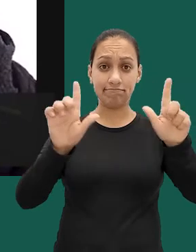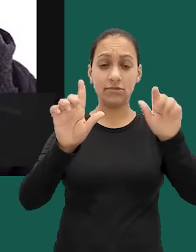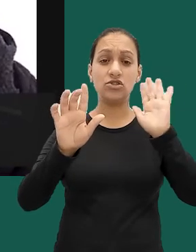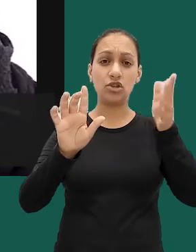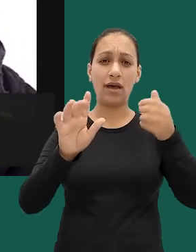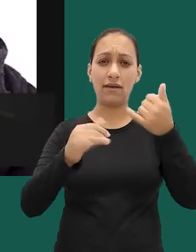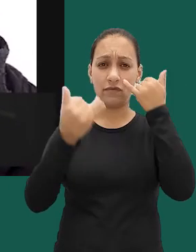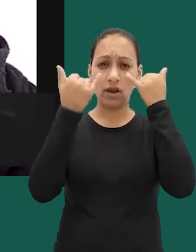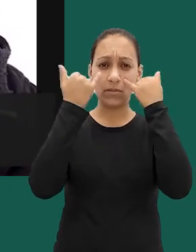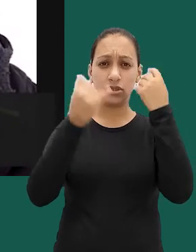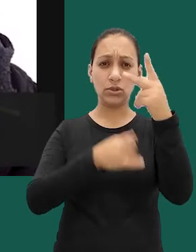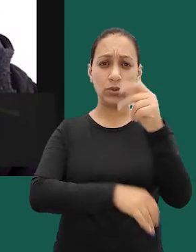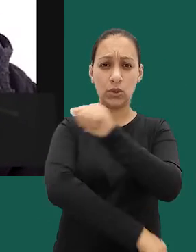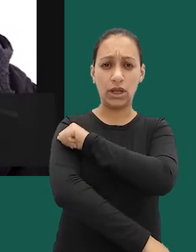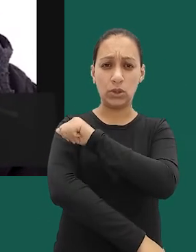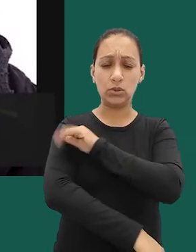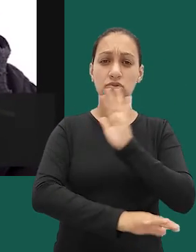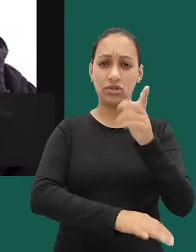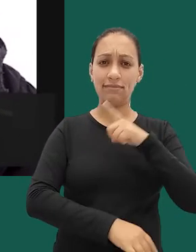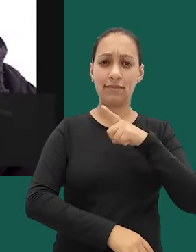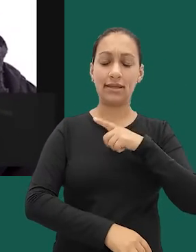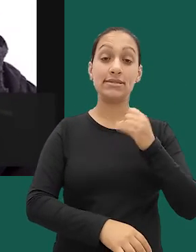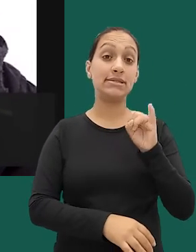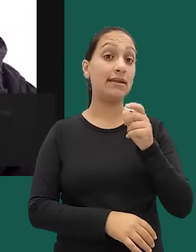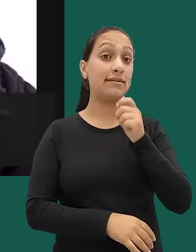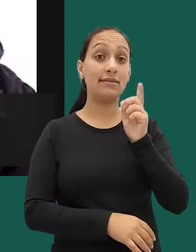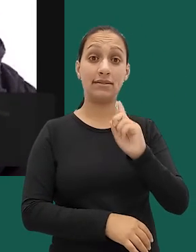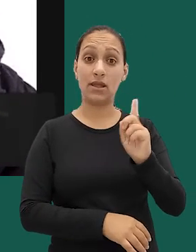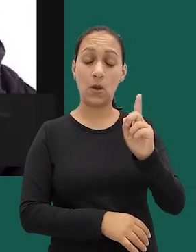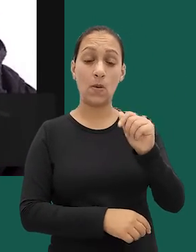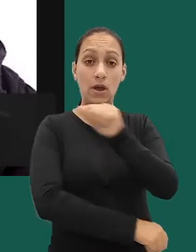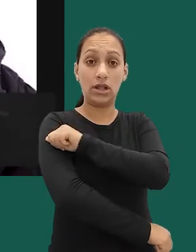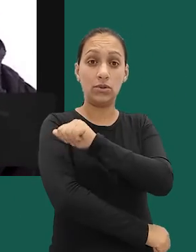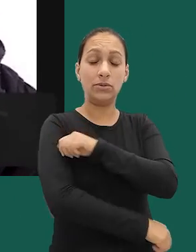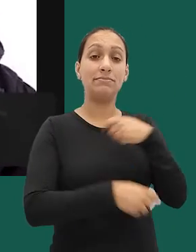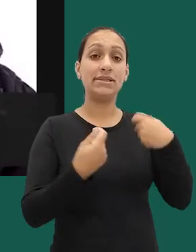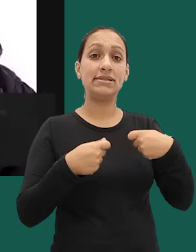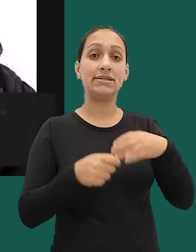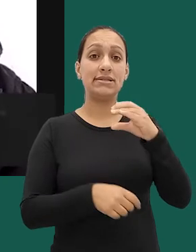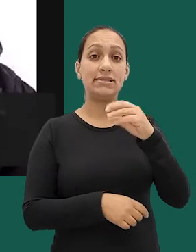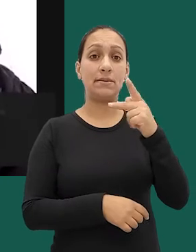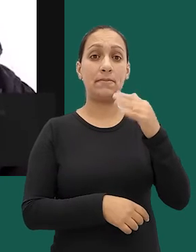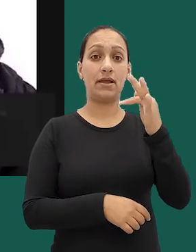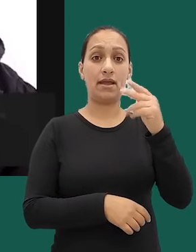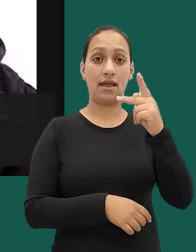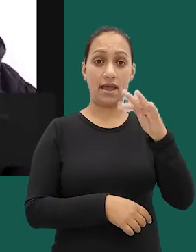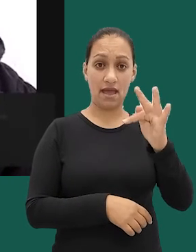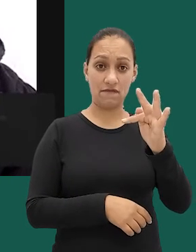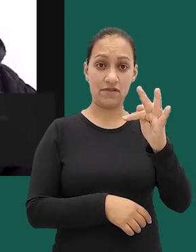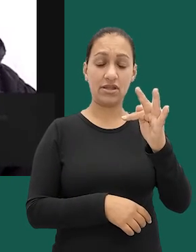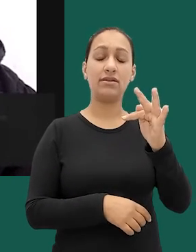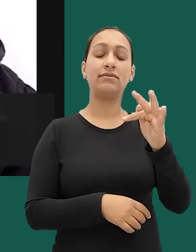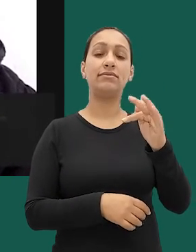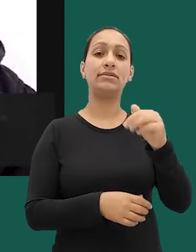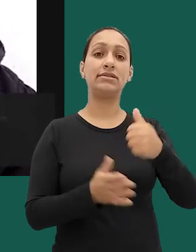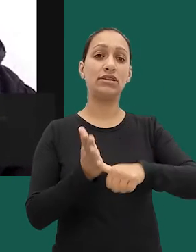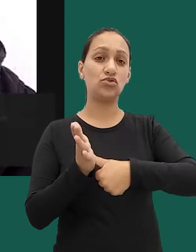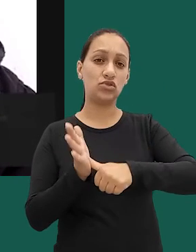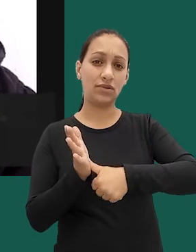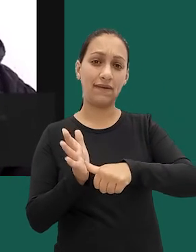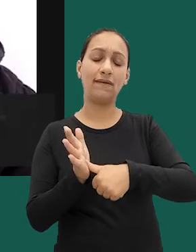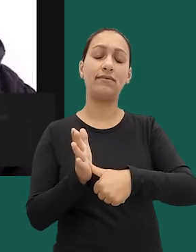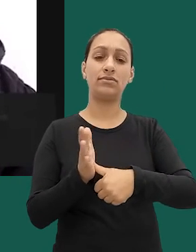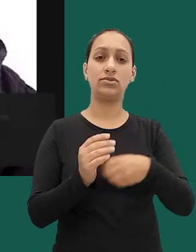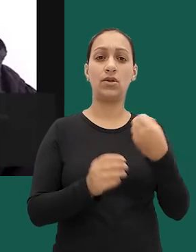todos os teus dados. E se tu não é aluno da Fevale, tu só precisa ter teu CPF, né, junto contigo, e tua carteira de identidade